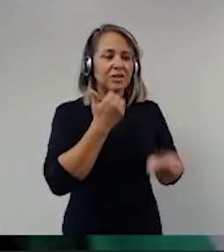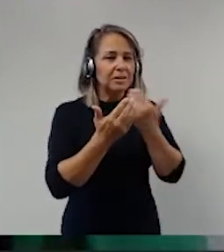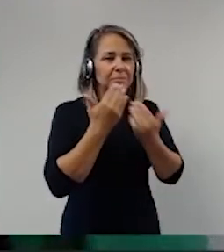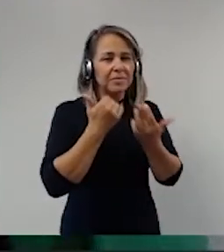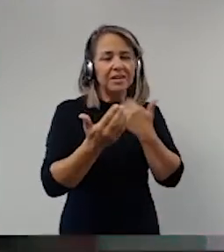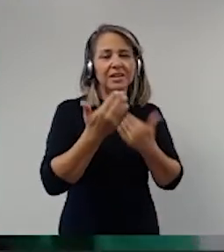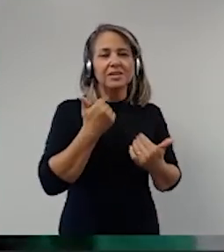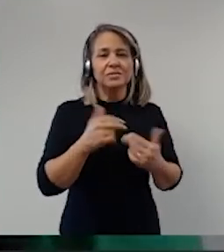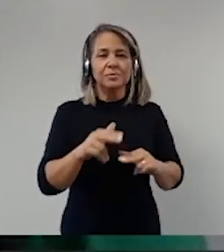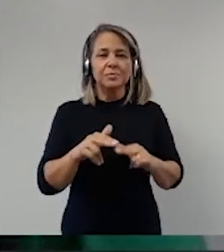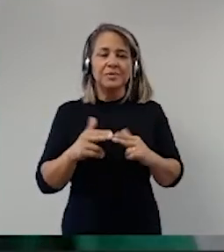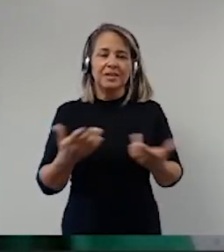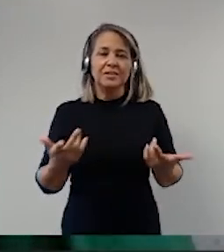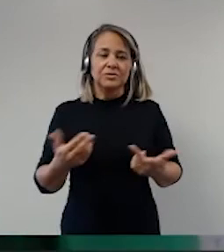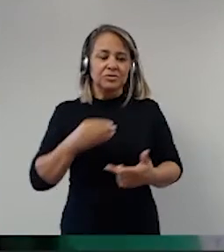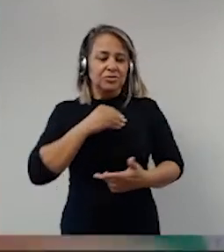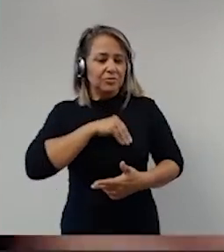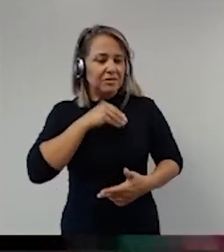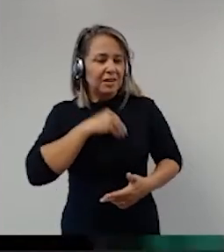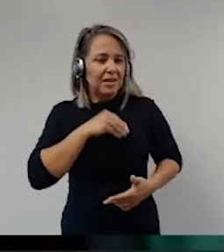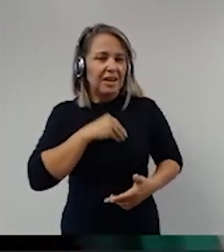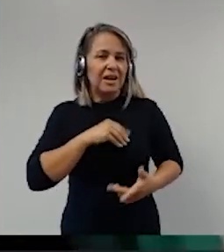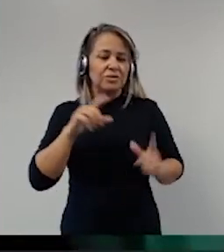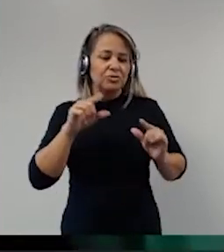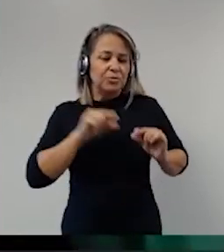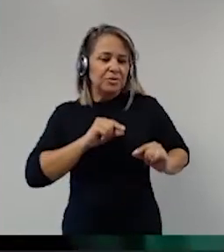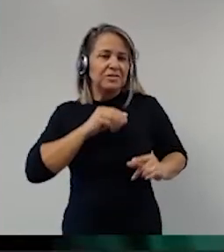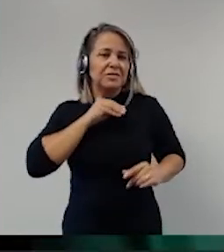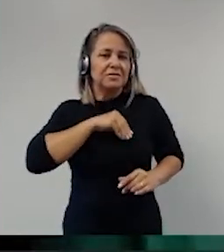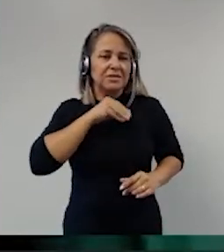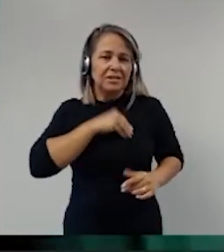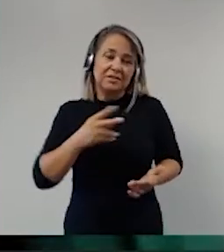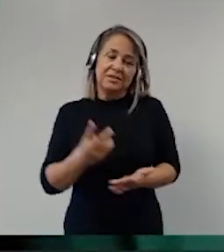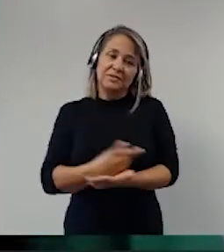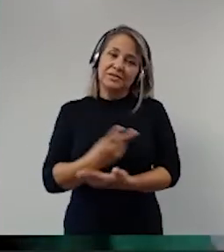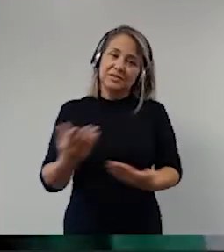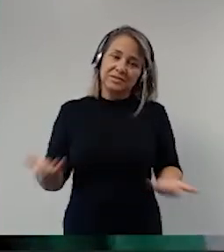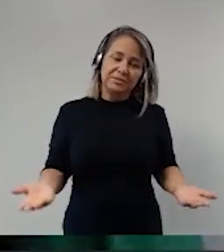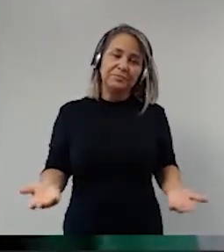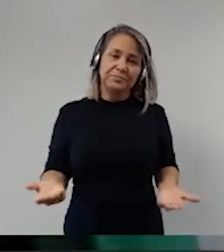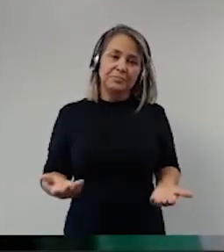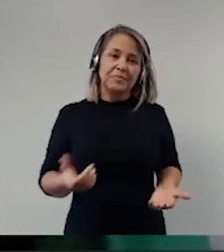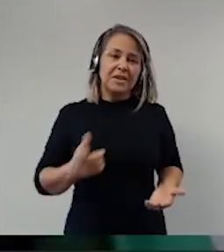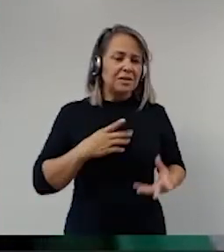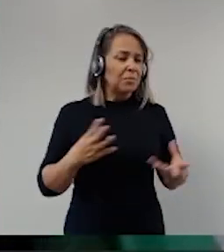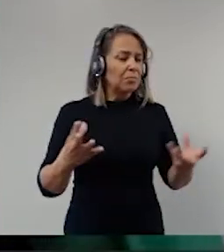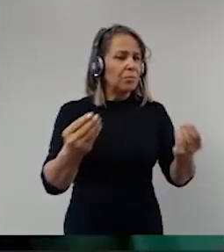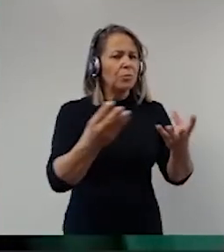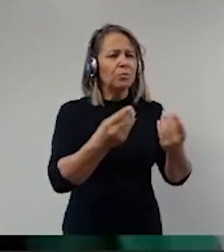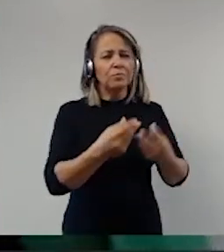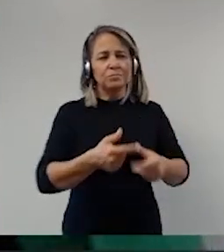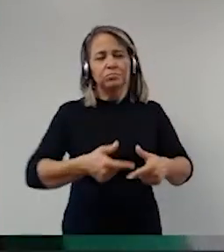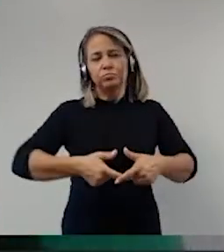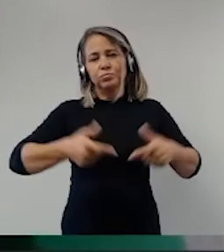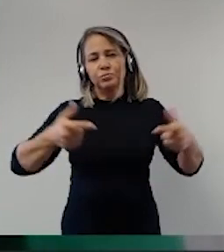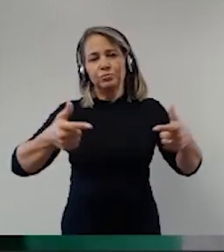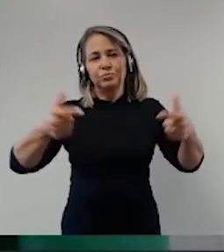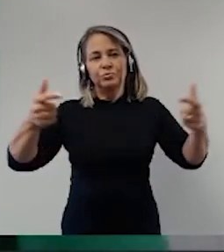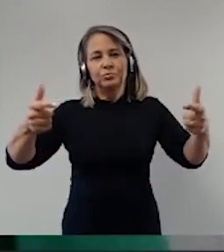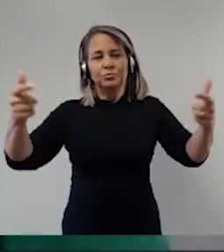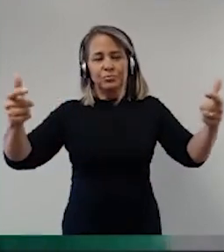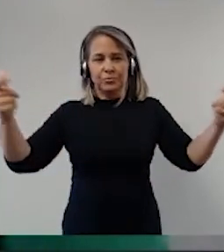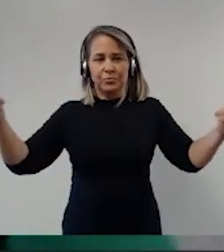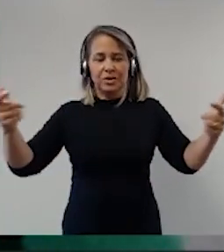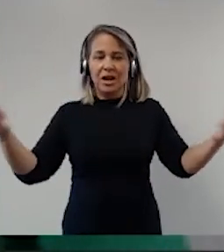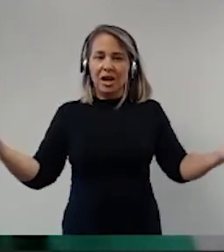pelas diferenças, né, de salários, a diminuição de salário que vem acontecendo. Então, a demanda vai aumentar. Como a demanda